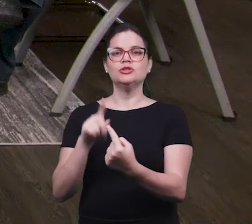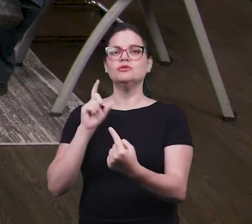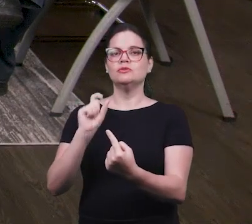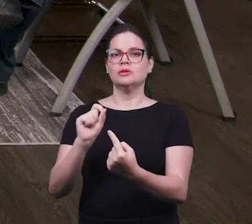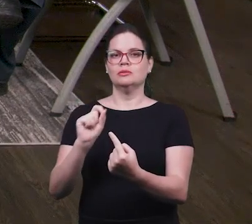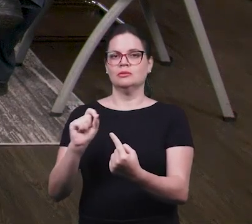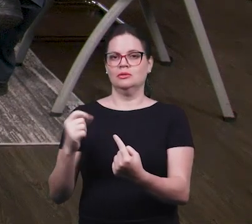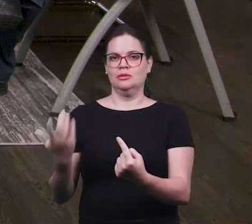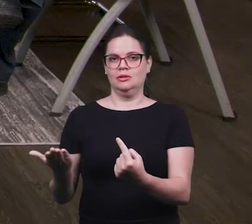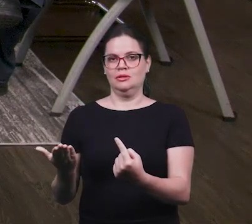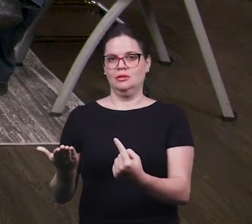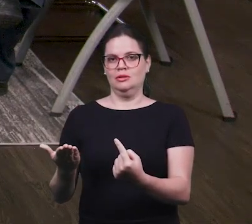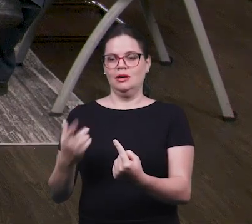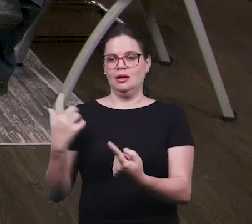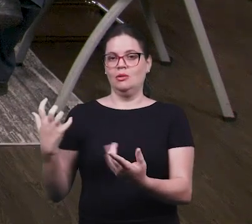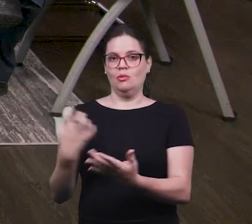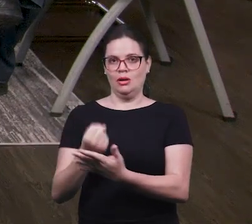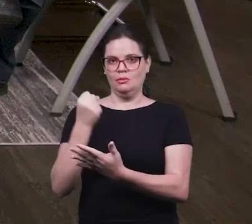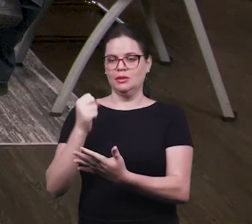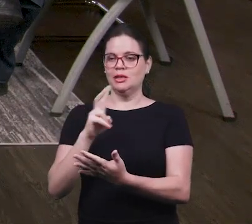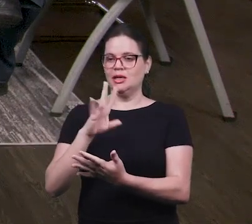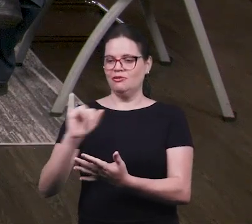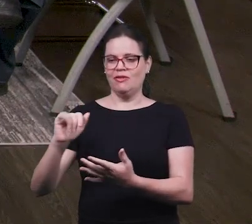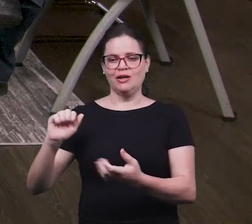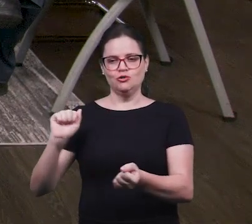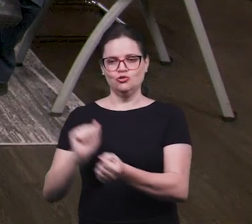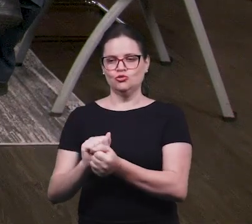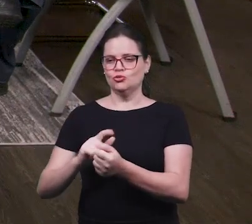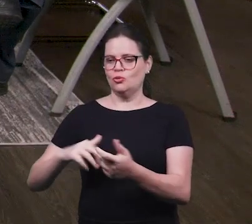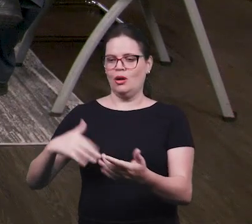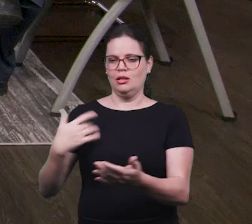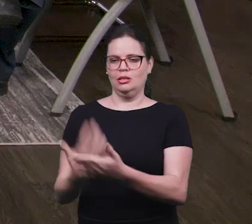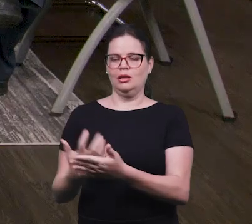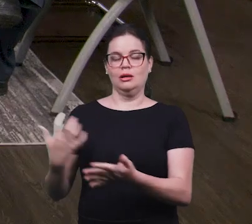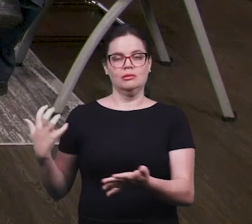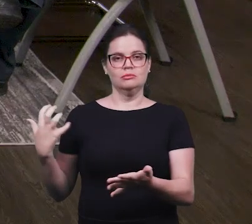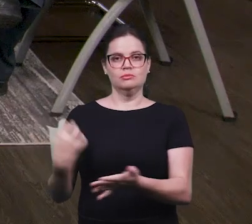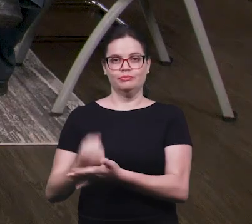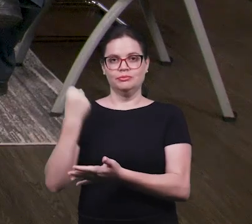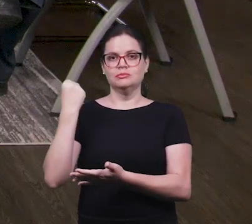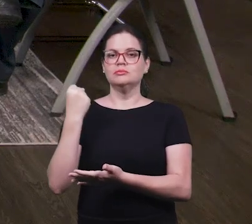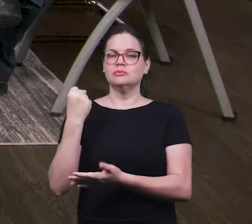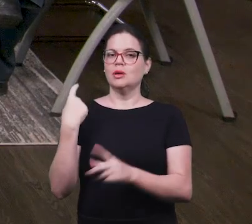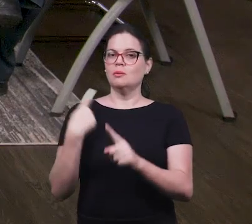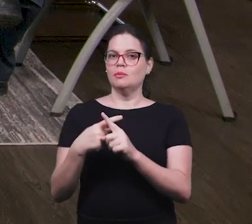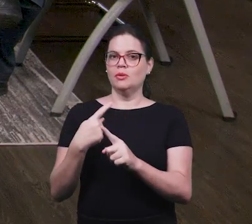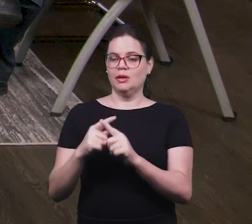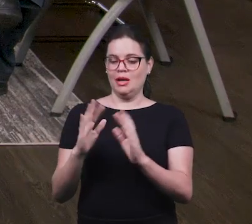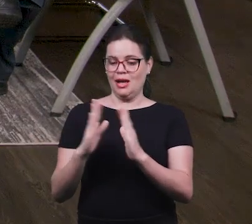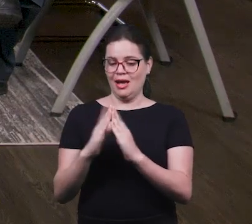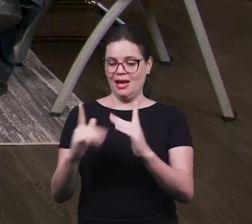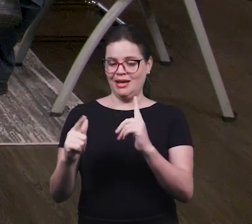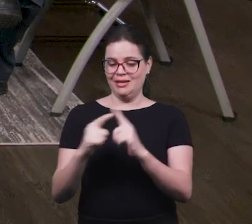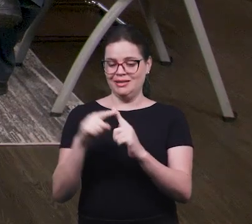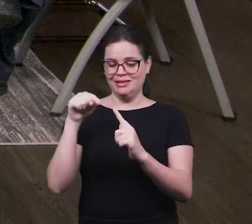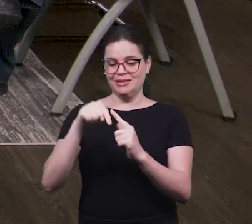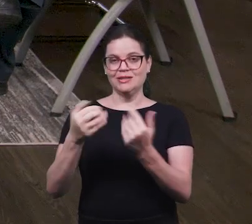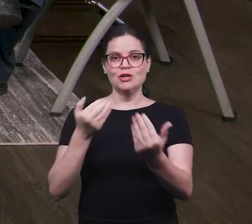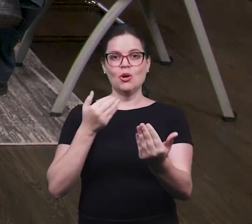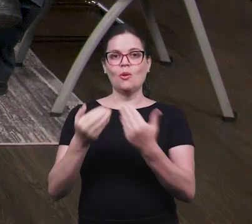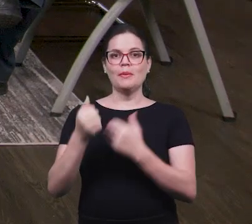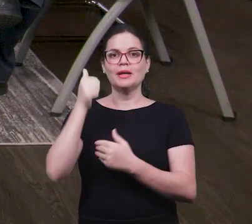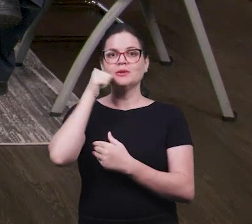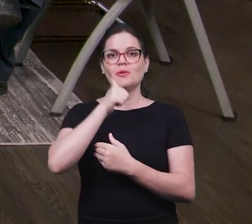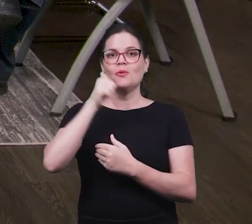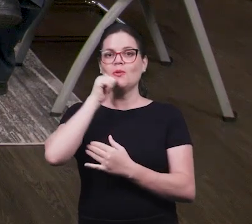está no arrebatamento da igreja, que é a esposa, que é a noiva do Senhor